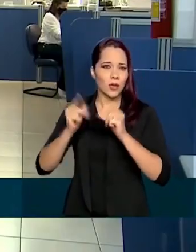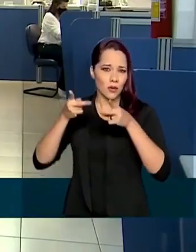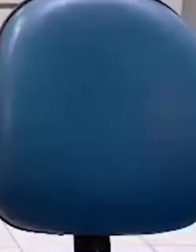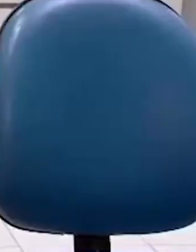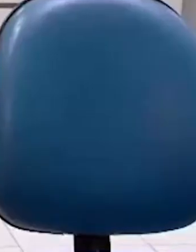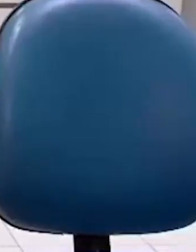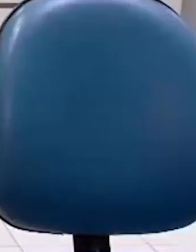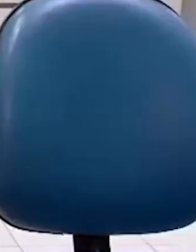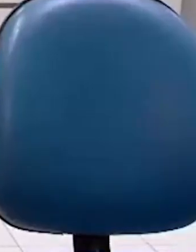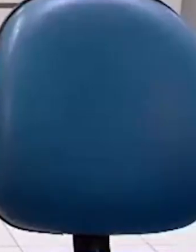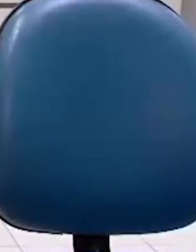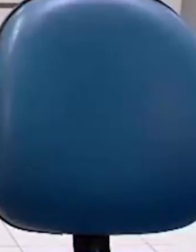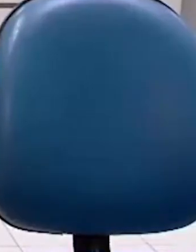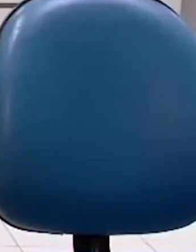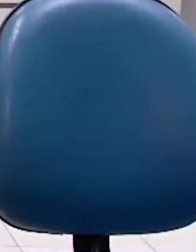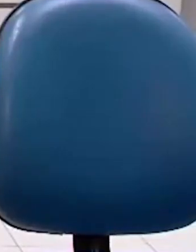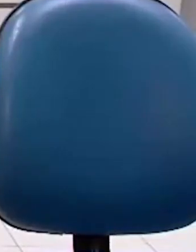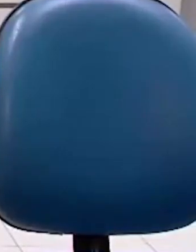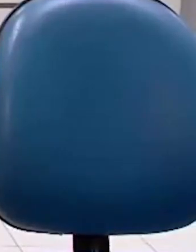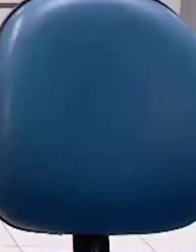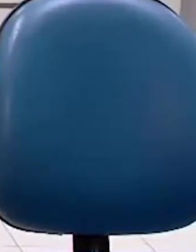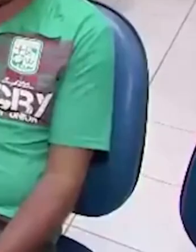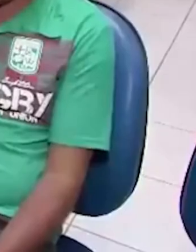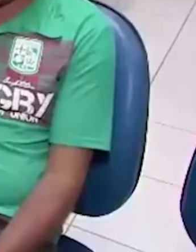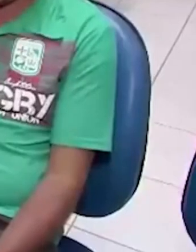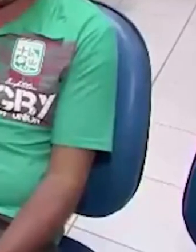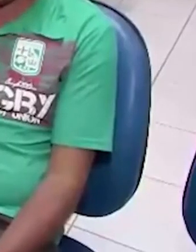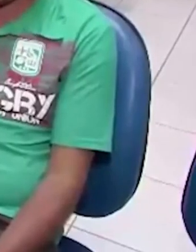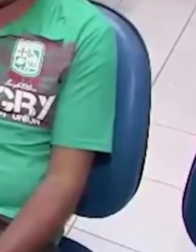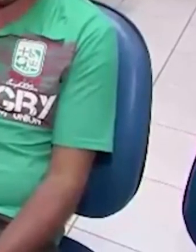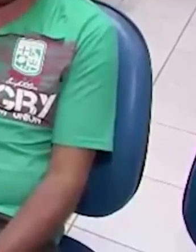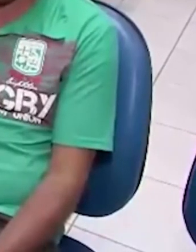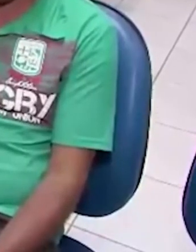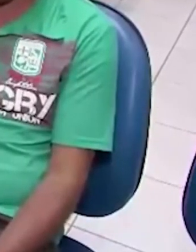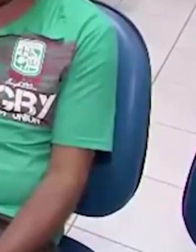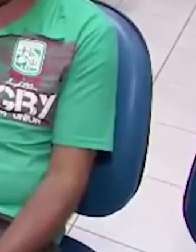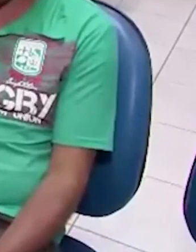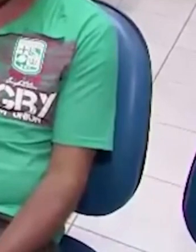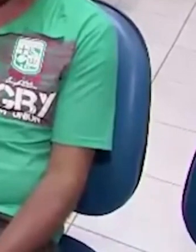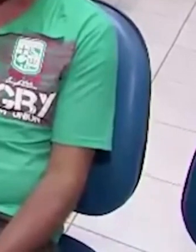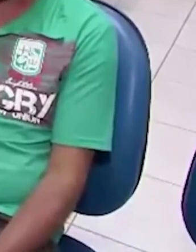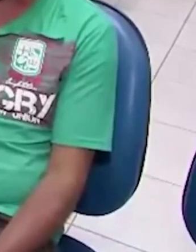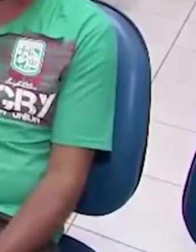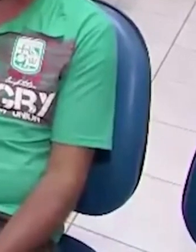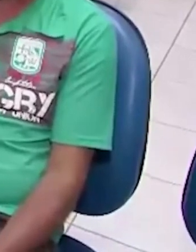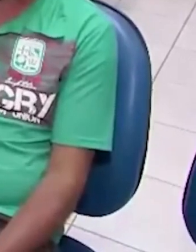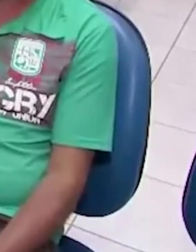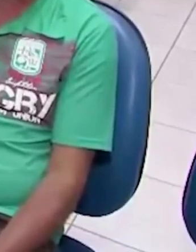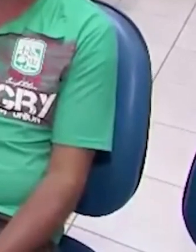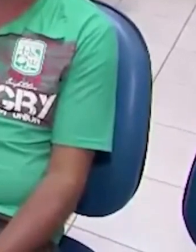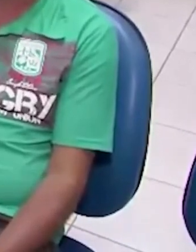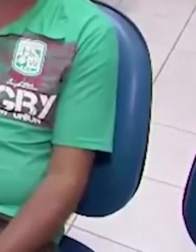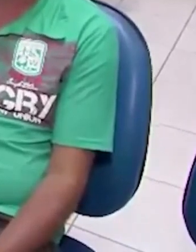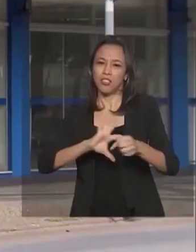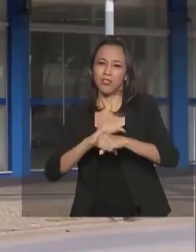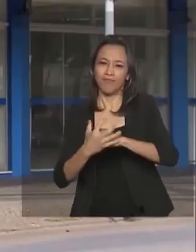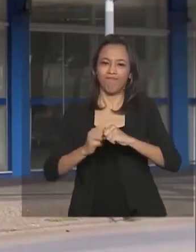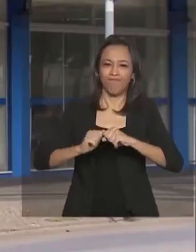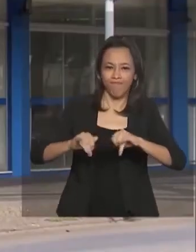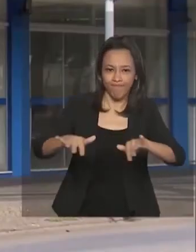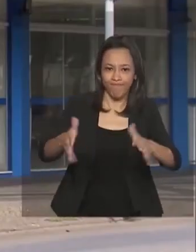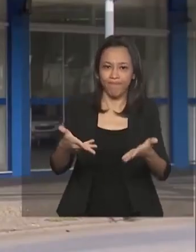INSS, em busca da aposentadoria, pensões e benefícios. As restrições por causa da pandemia